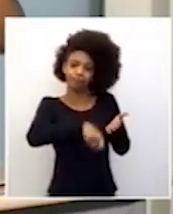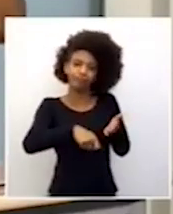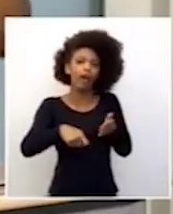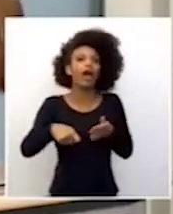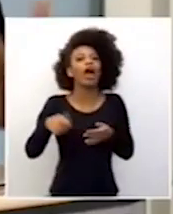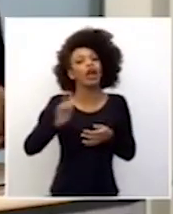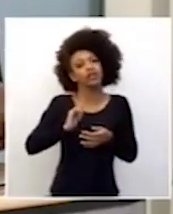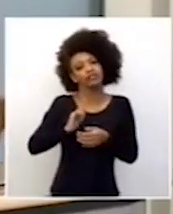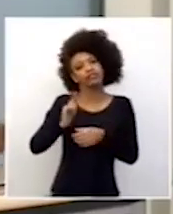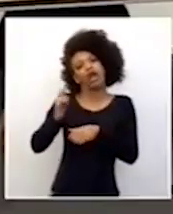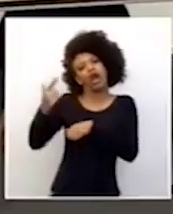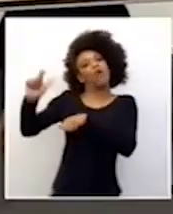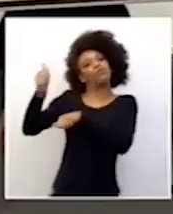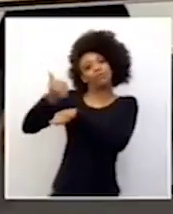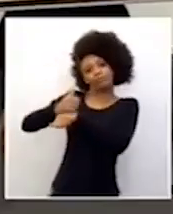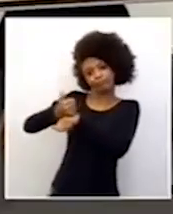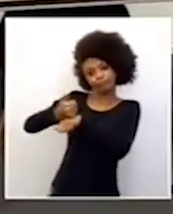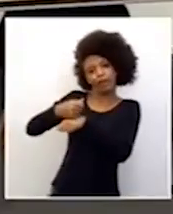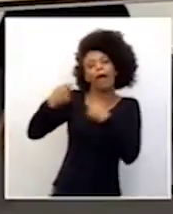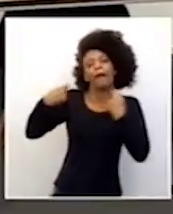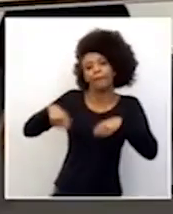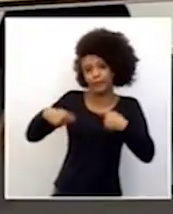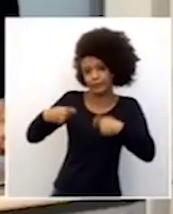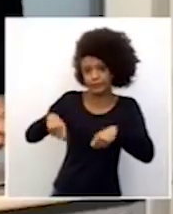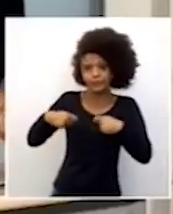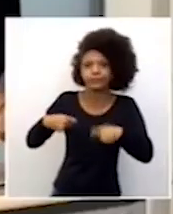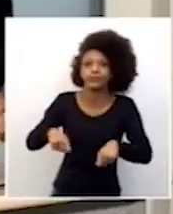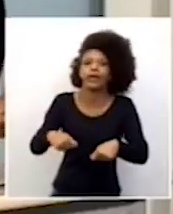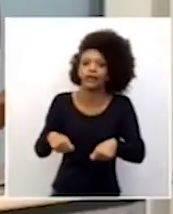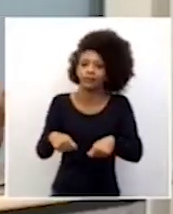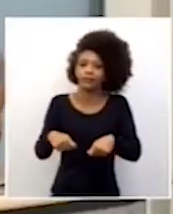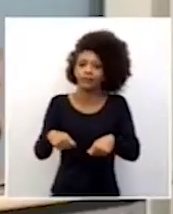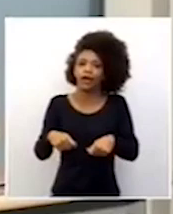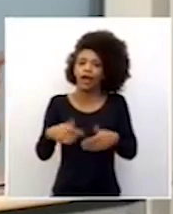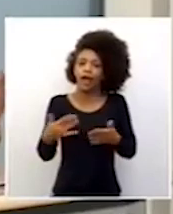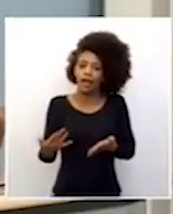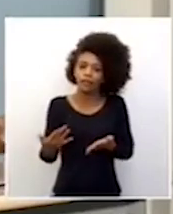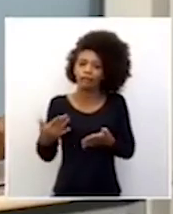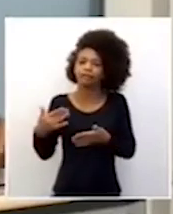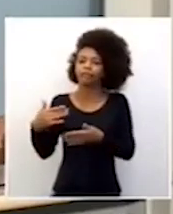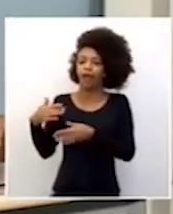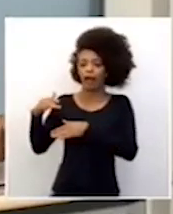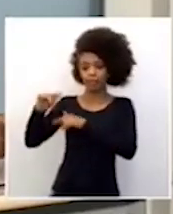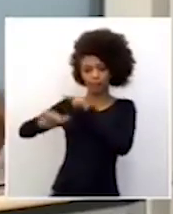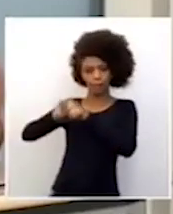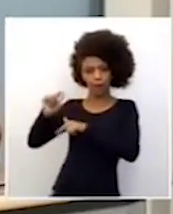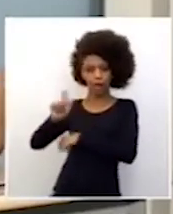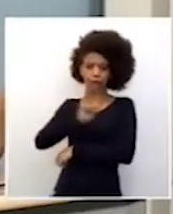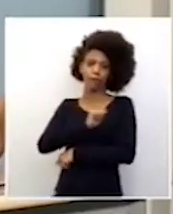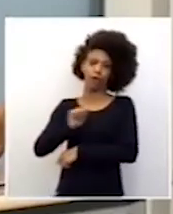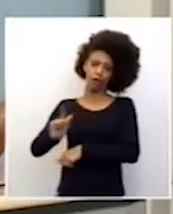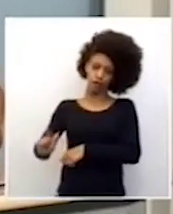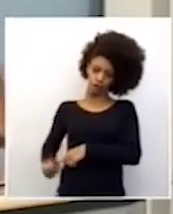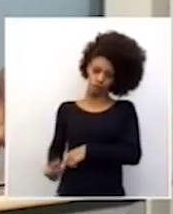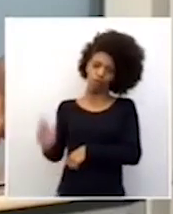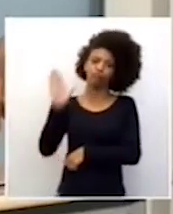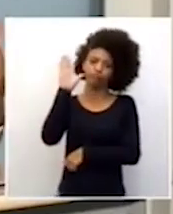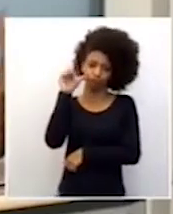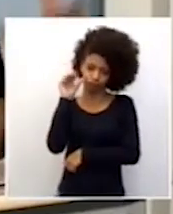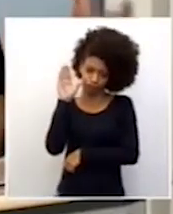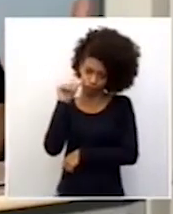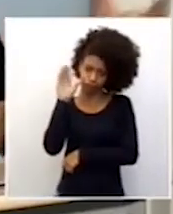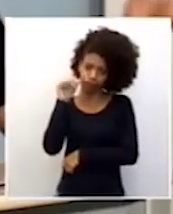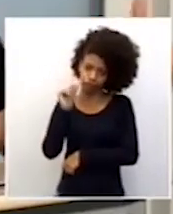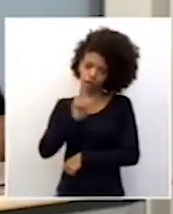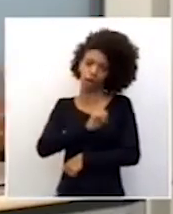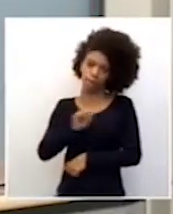arrumar outros afazeres, e foi o que ele fez. Ele era um burocrata, trabalhava ali para o governo e escrevia. Hoje em dia, ele